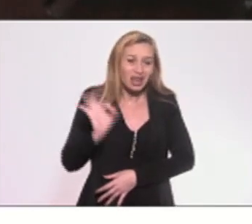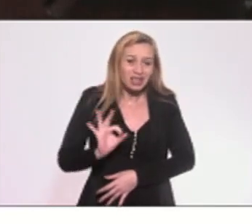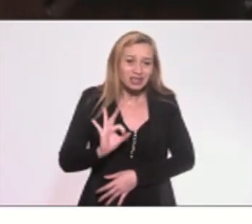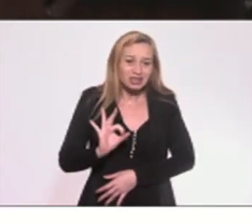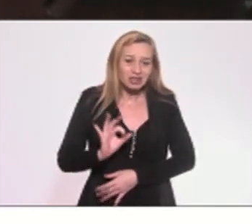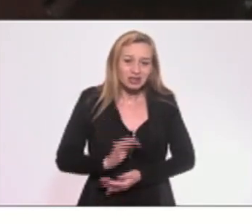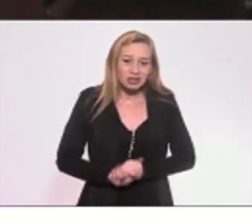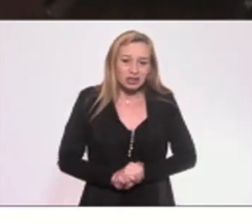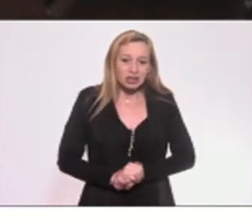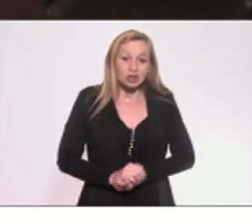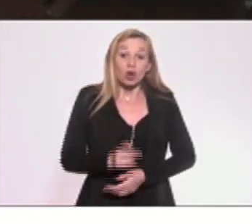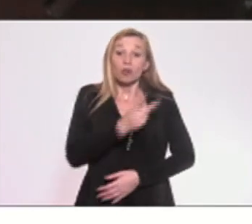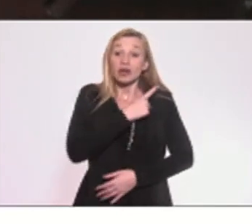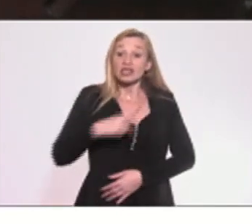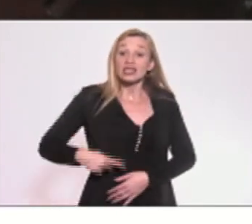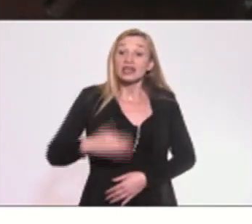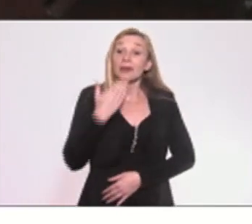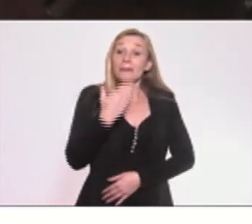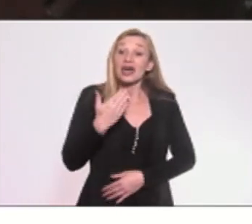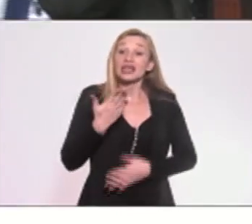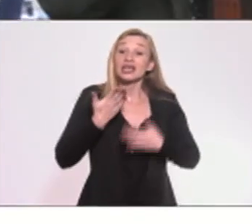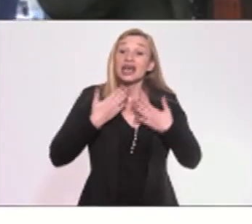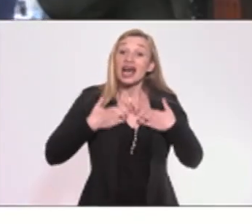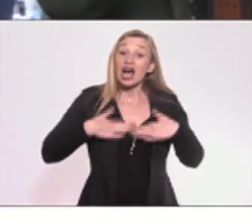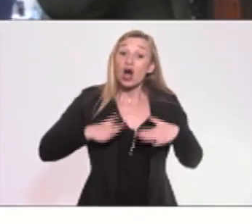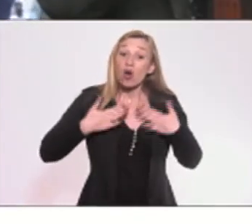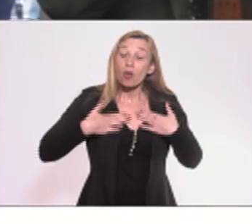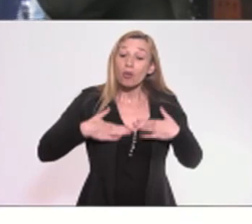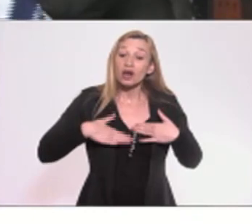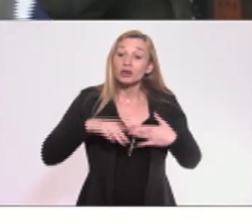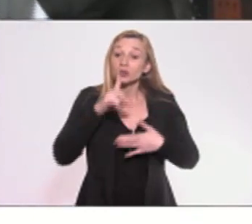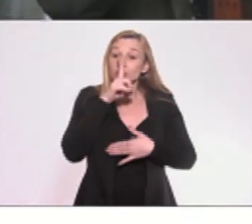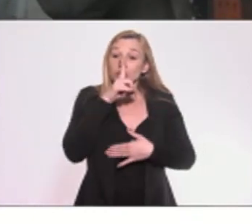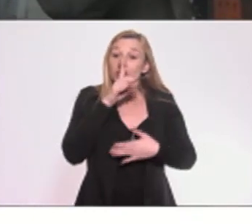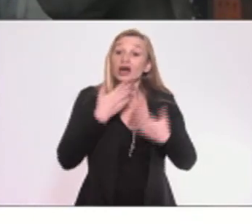A presidência, por favor, deputado. Deputado Bacelar.